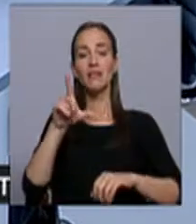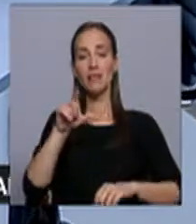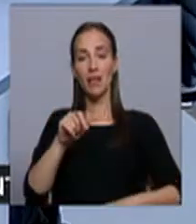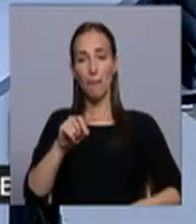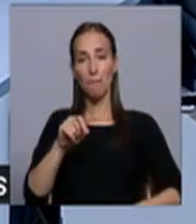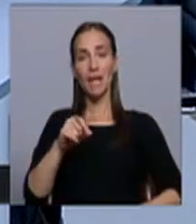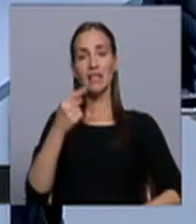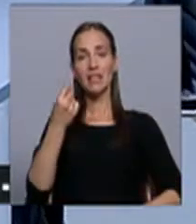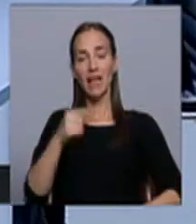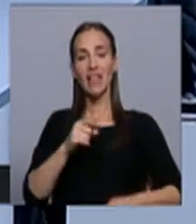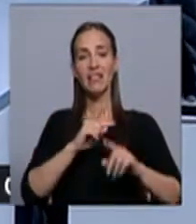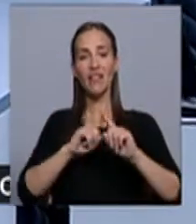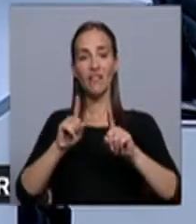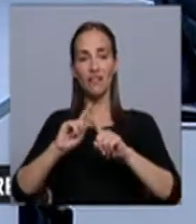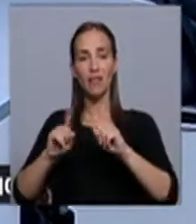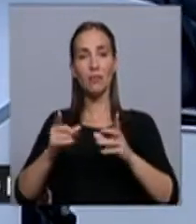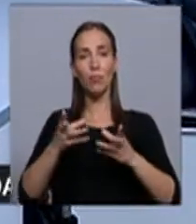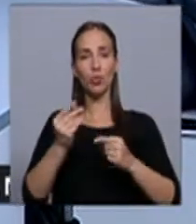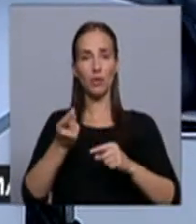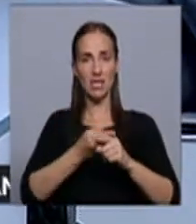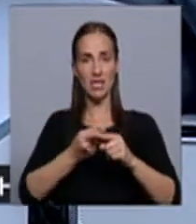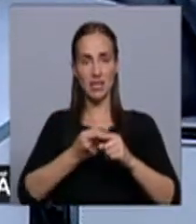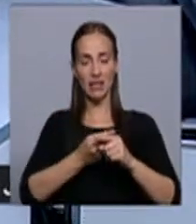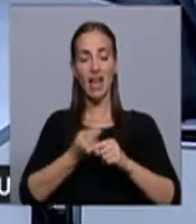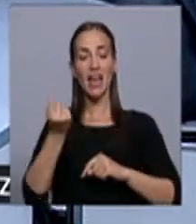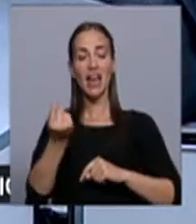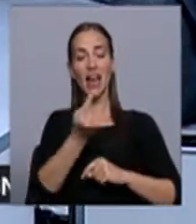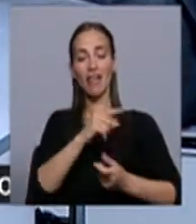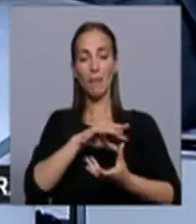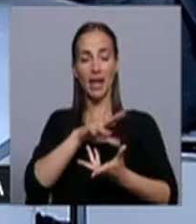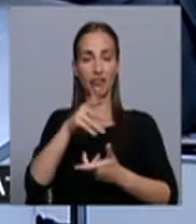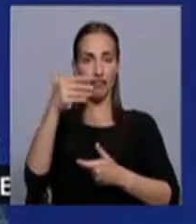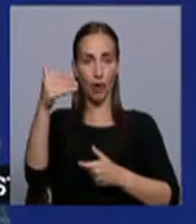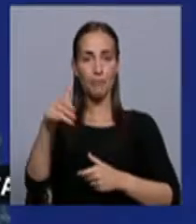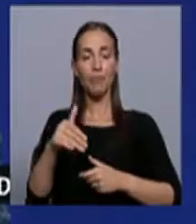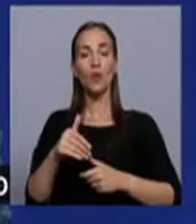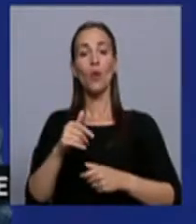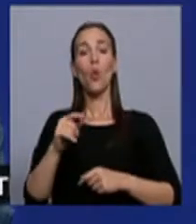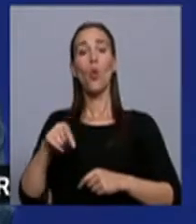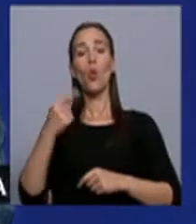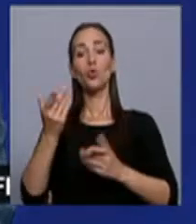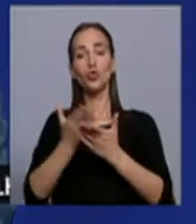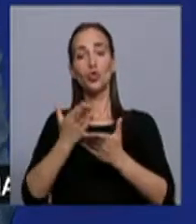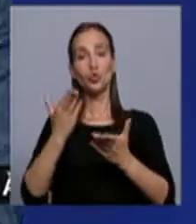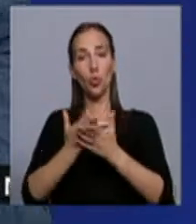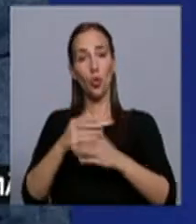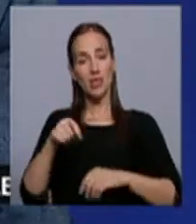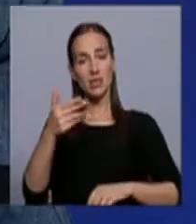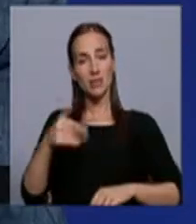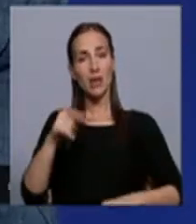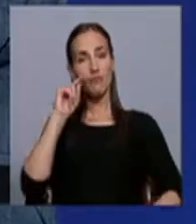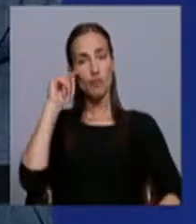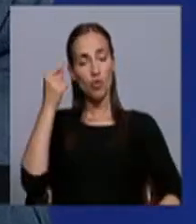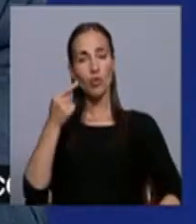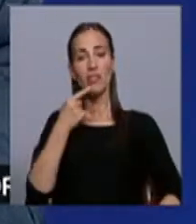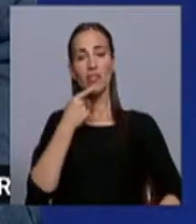provavelmente estamos a falar de gelo, provavelmente estamos a falar de vapor de água. Portanto, há também aqui uma diferenciação muito